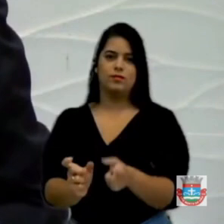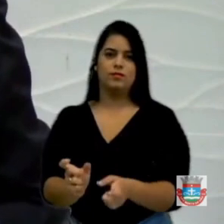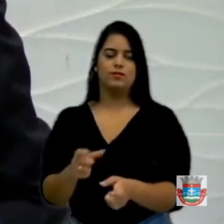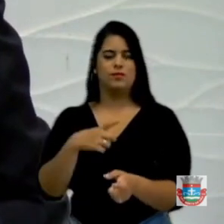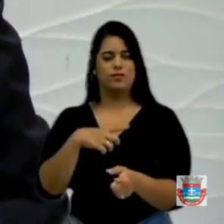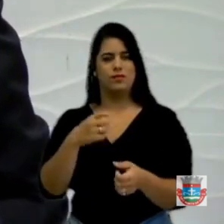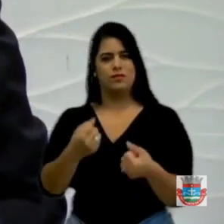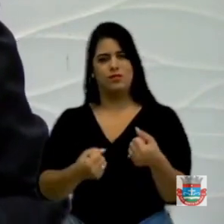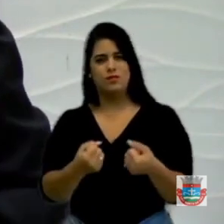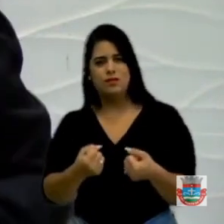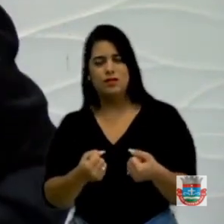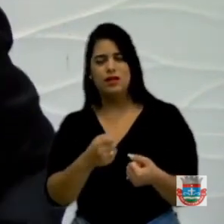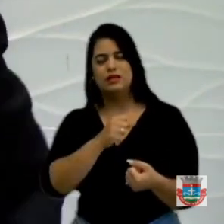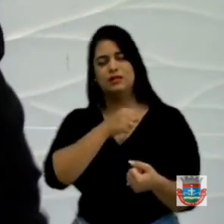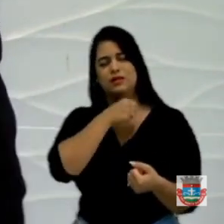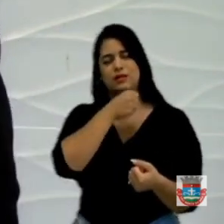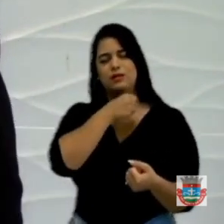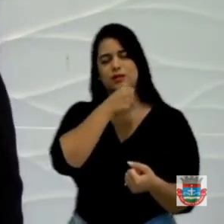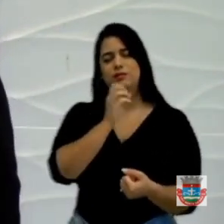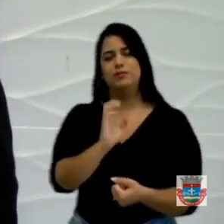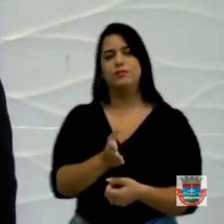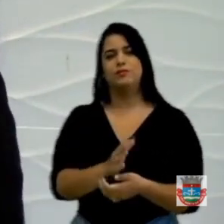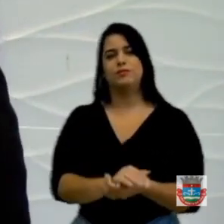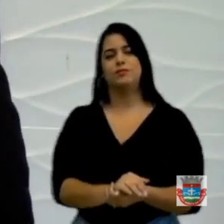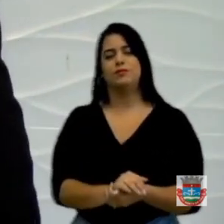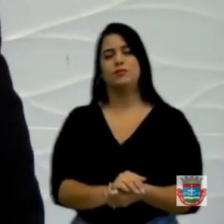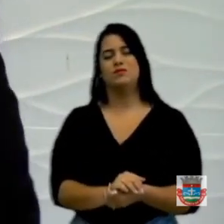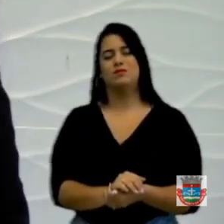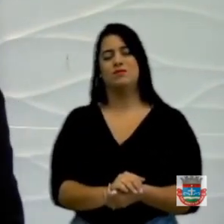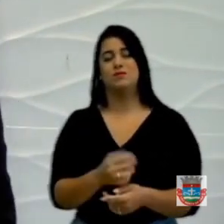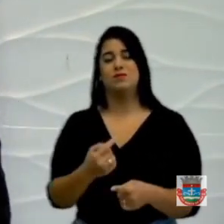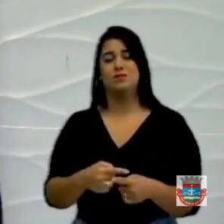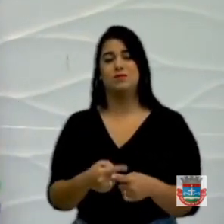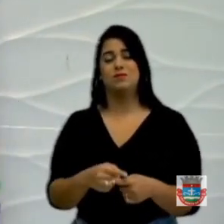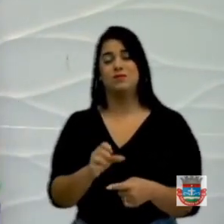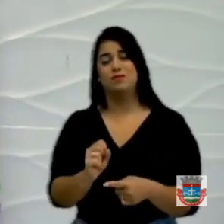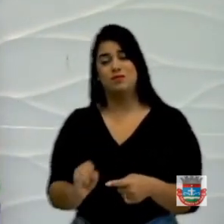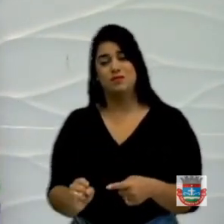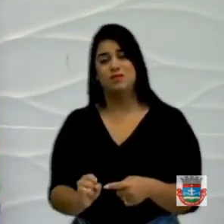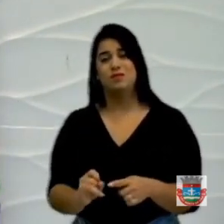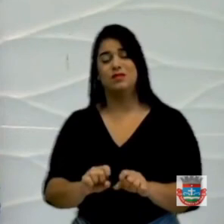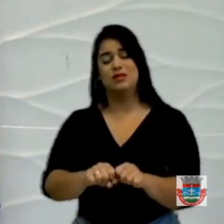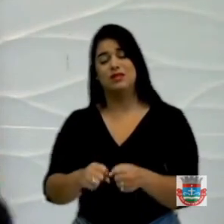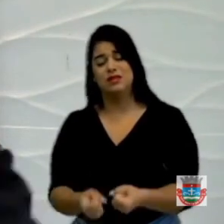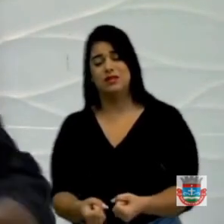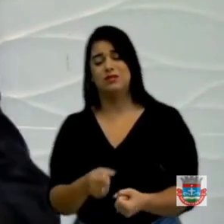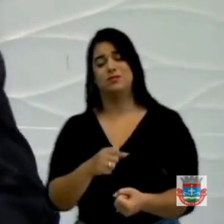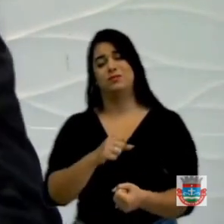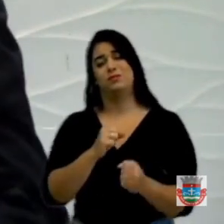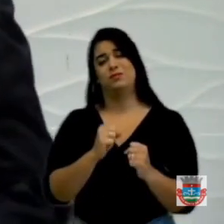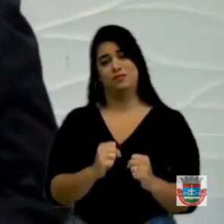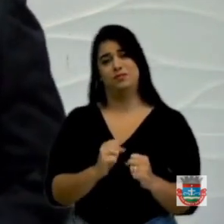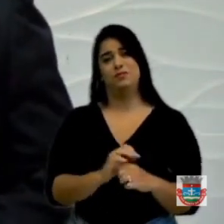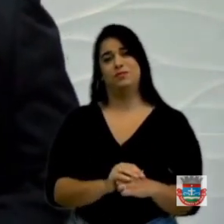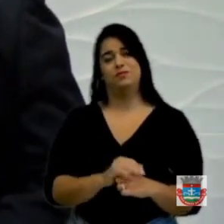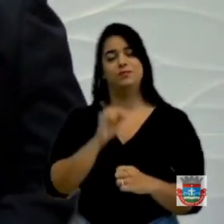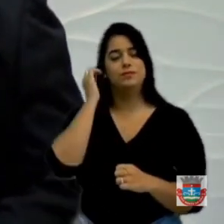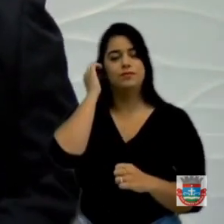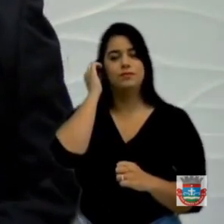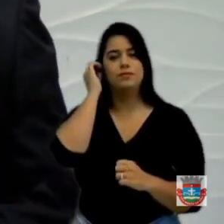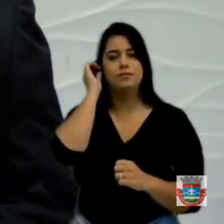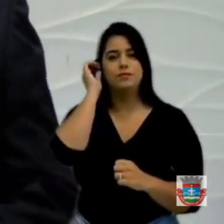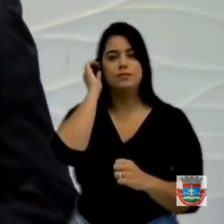seus carrinhos velhos, mas não se danificar mais, é o nosso apelo aqui. Eu